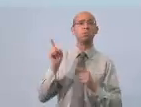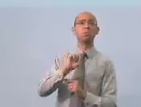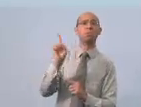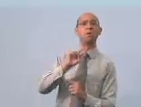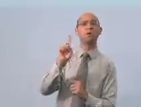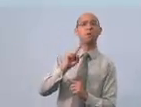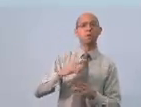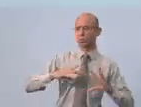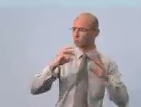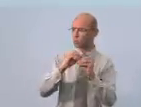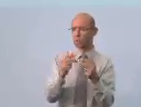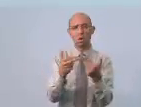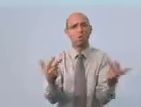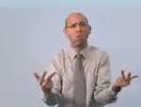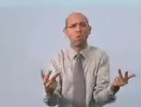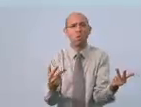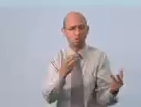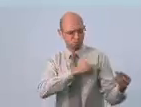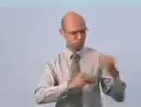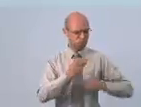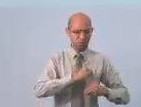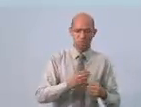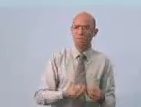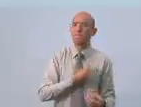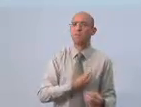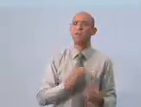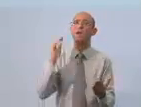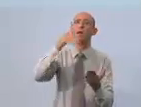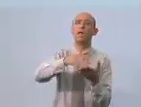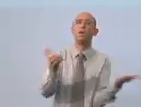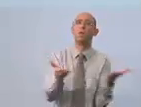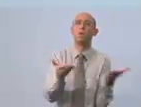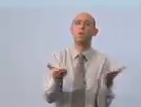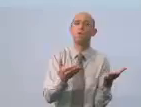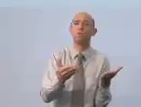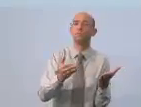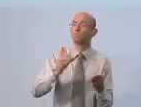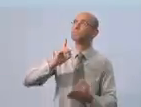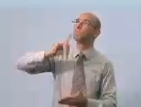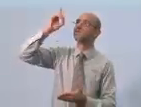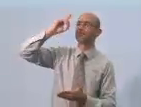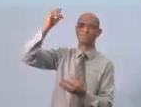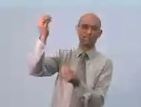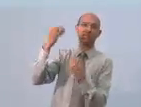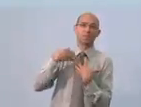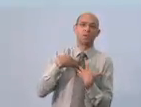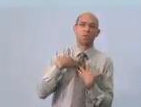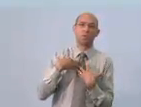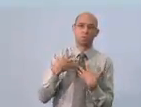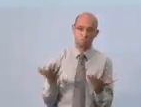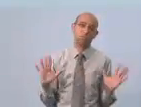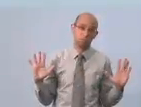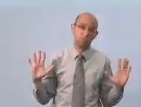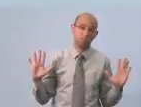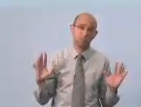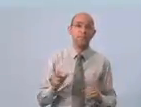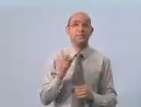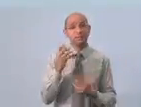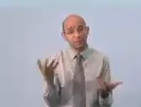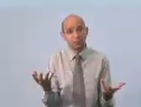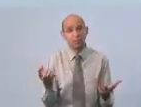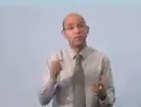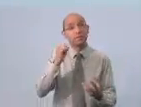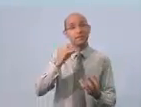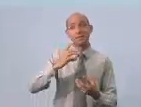bens que nós adquirimos na vida até hoje foi permissão de Deus e foi dado por Deus. Então